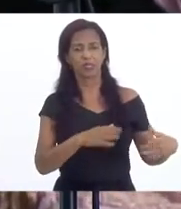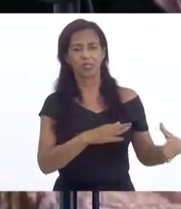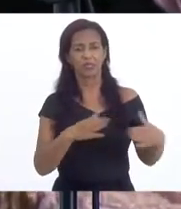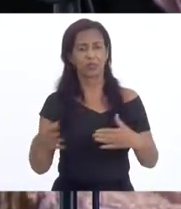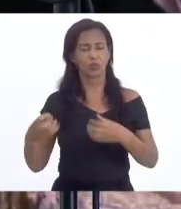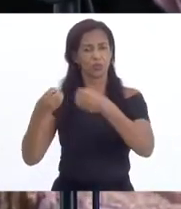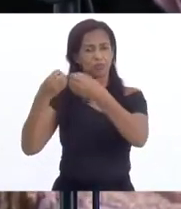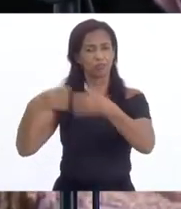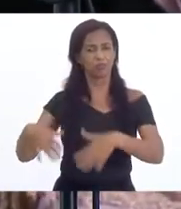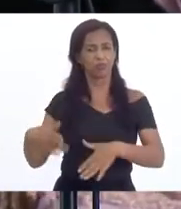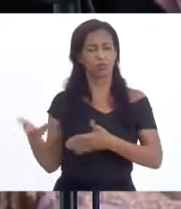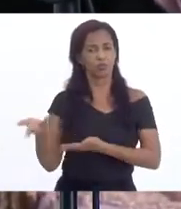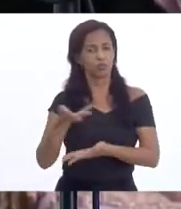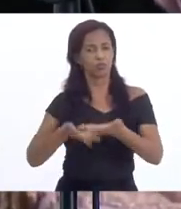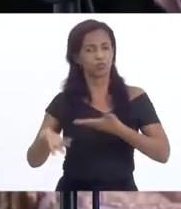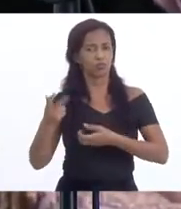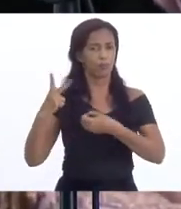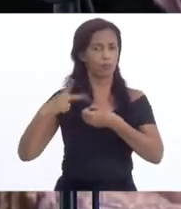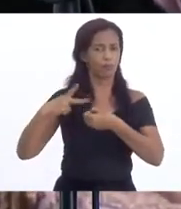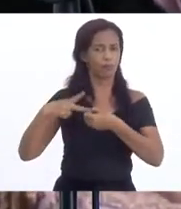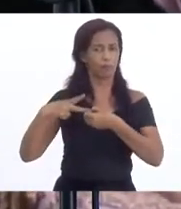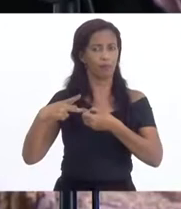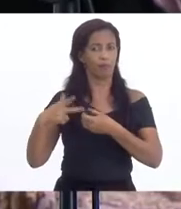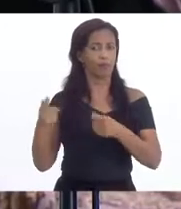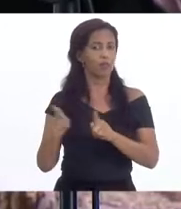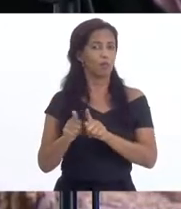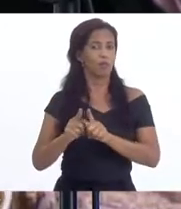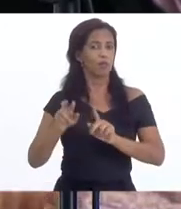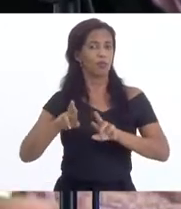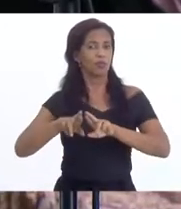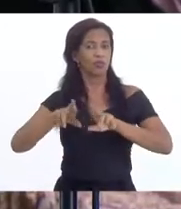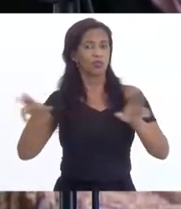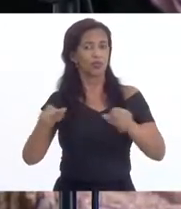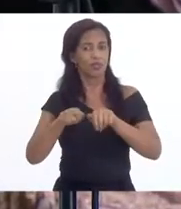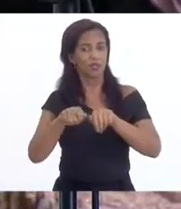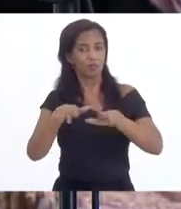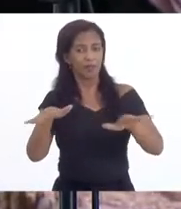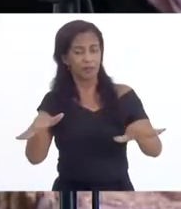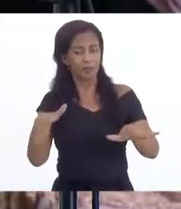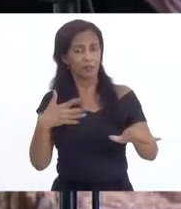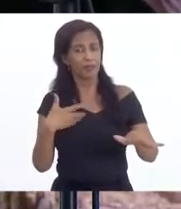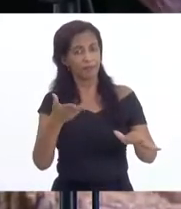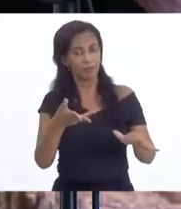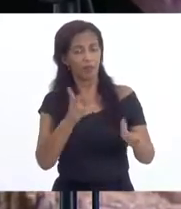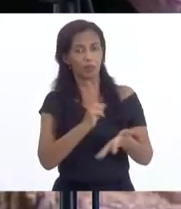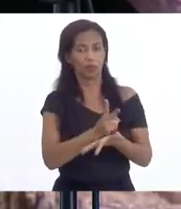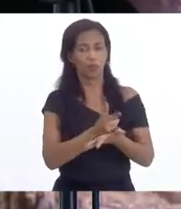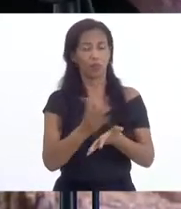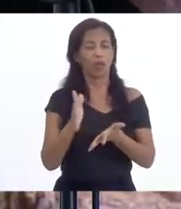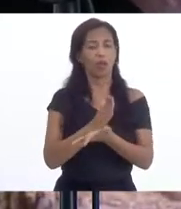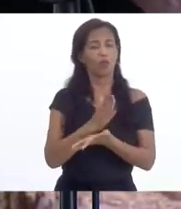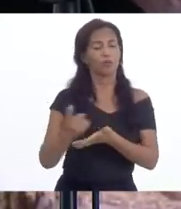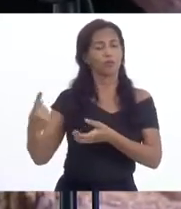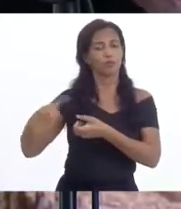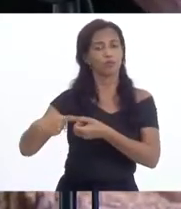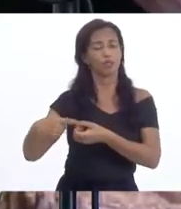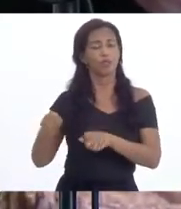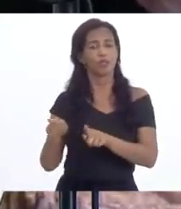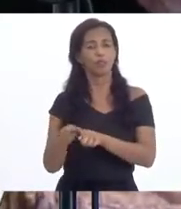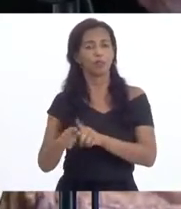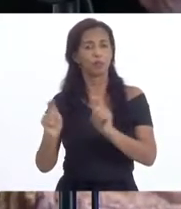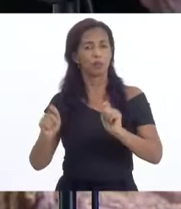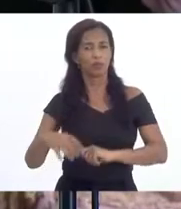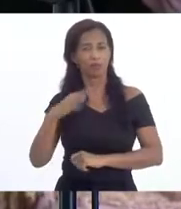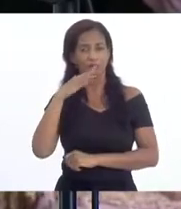dos royalties. Também não foi diferente diante da pandemia, que ainda estamos saindo, em muitos municípios também, acho que todos